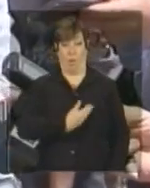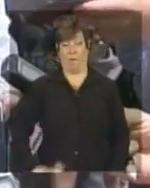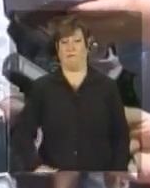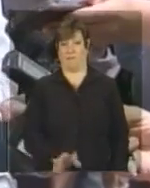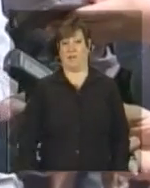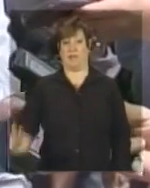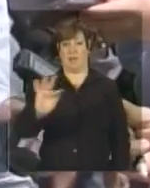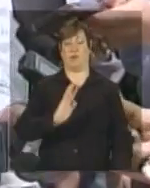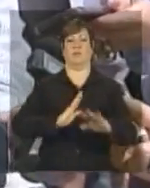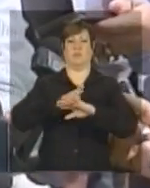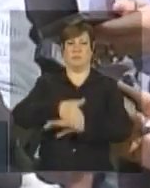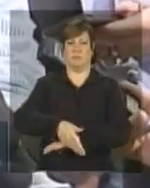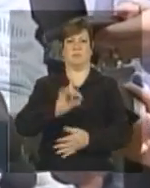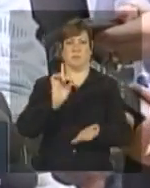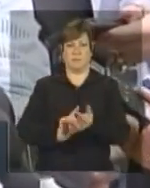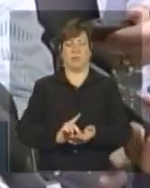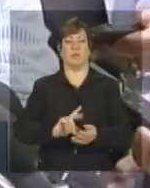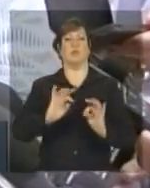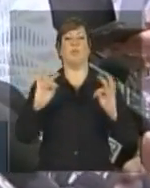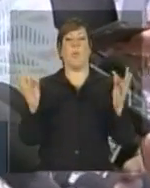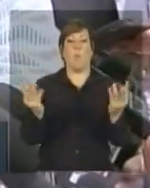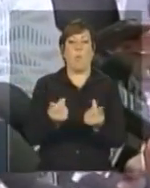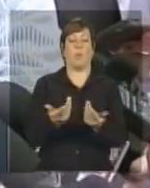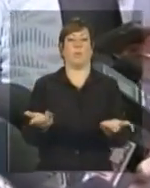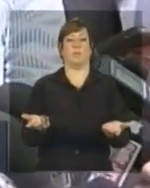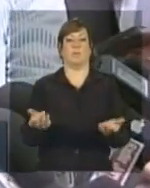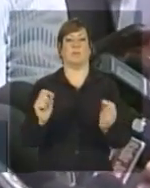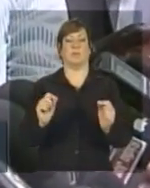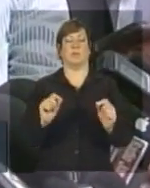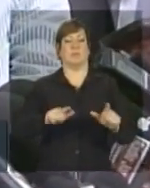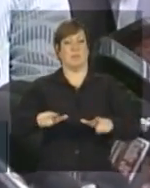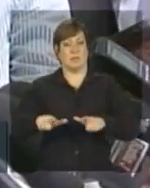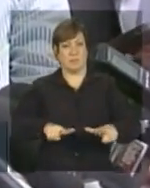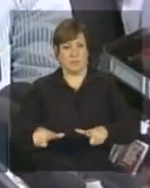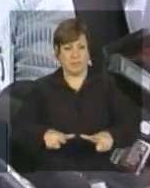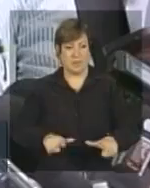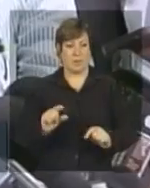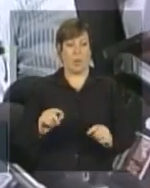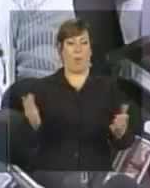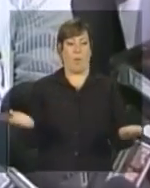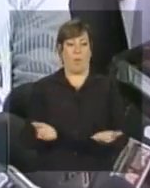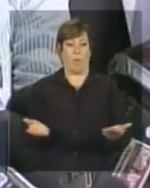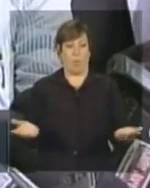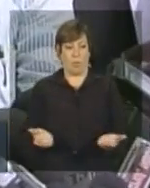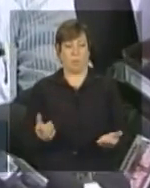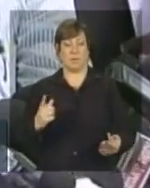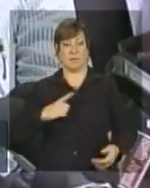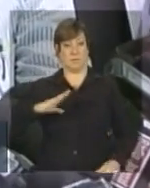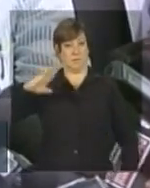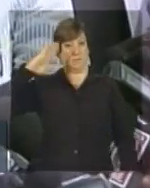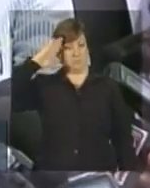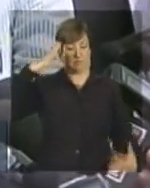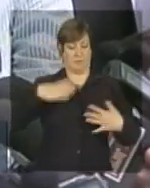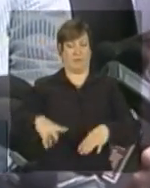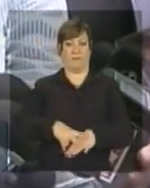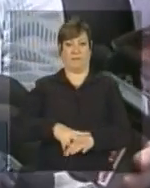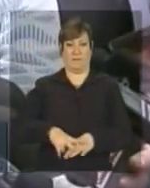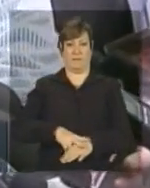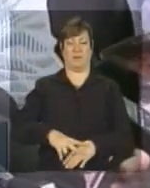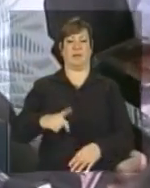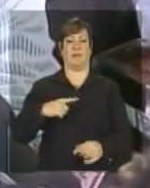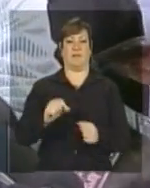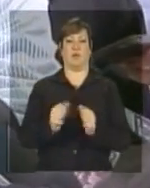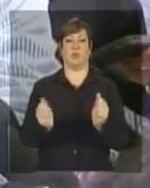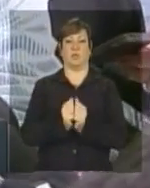governo federal participou ativamente de todas as operações que hoje o Exército pode fazer juntamente